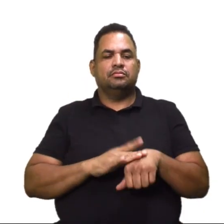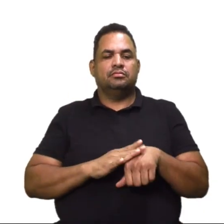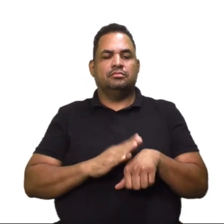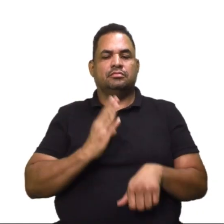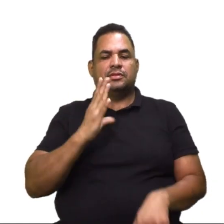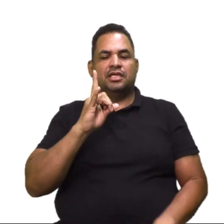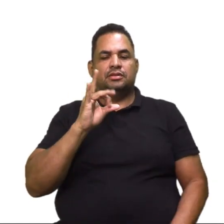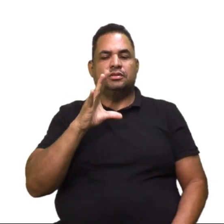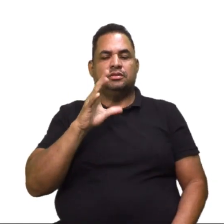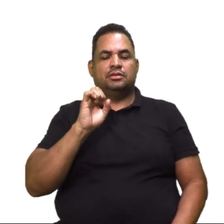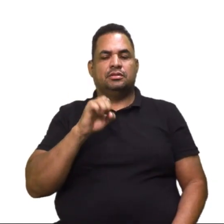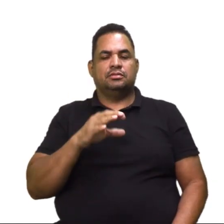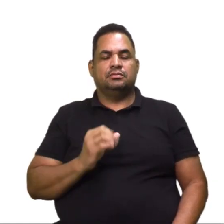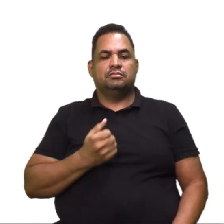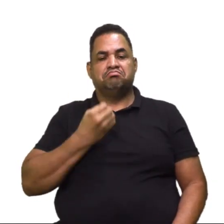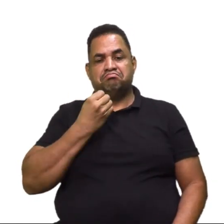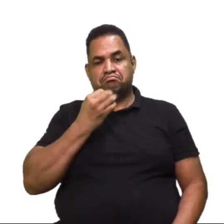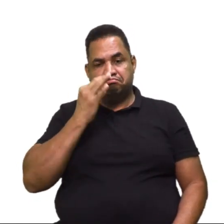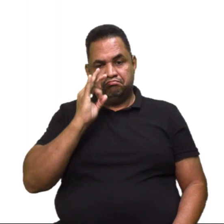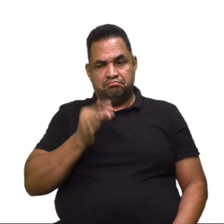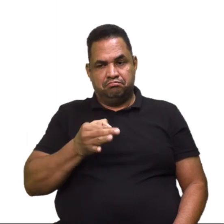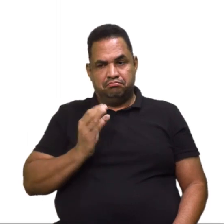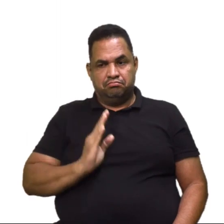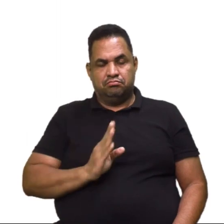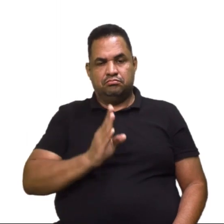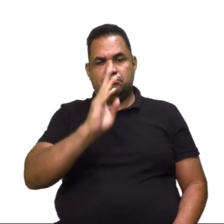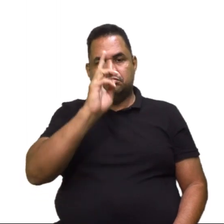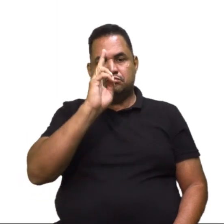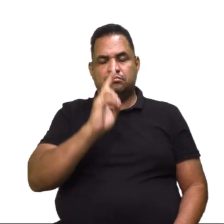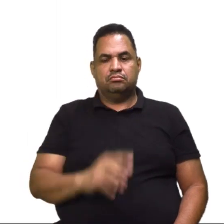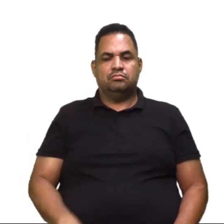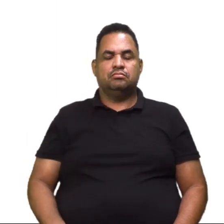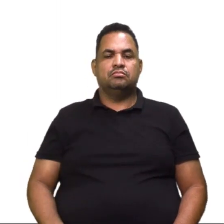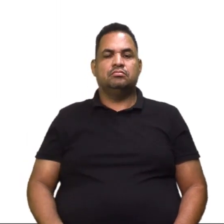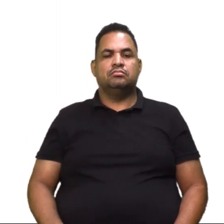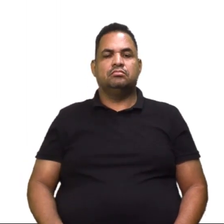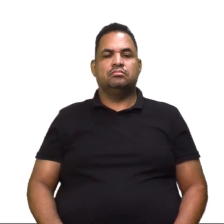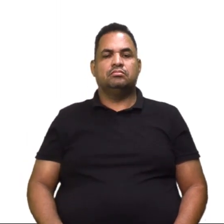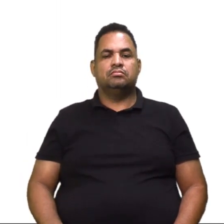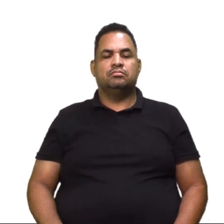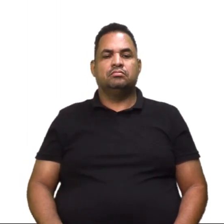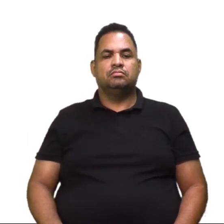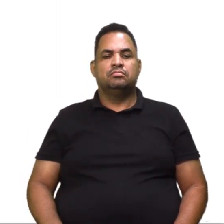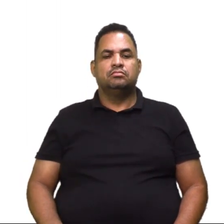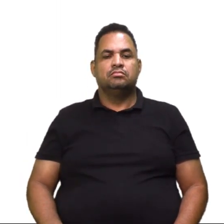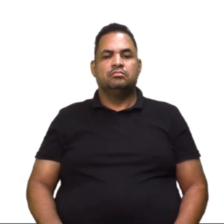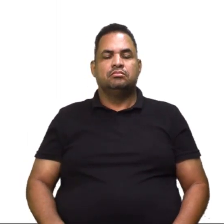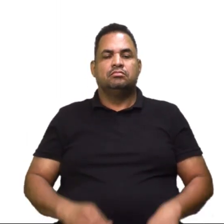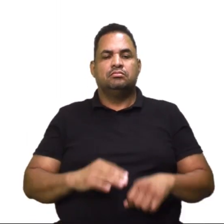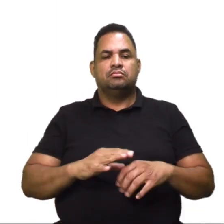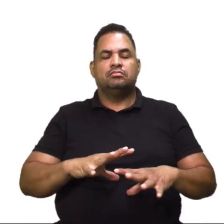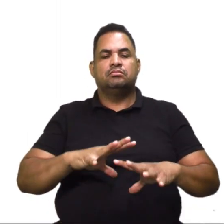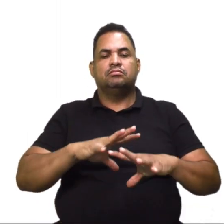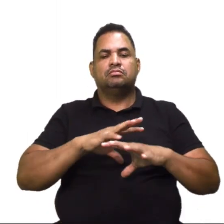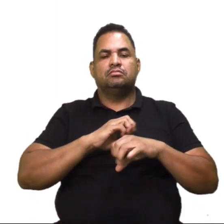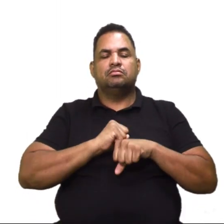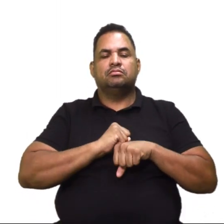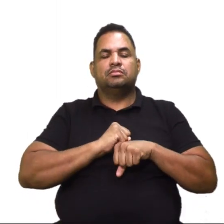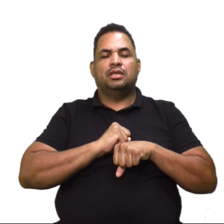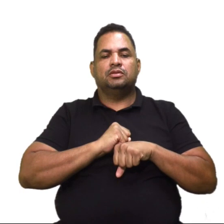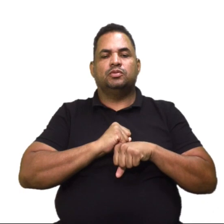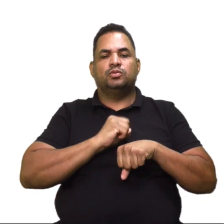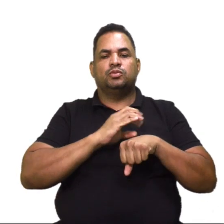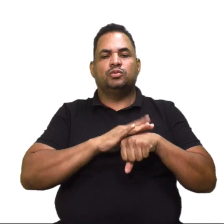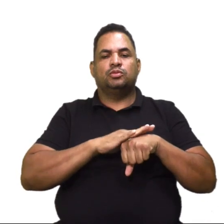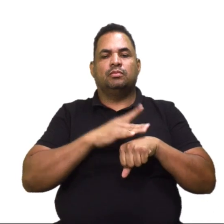candidíase. Tudo bem? Vamos seguindo? Questão 3. A infecção pelo